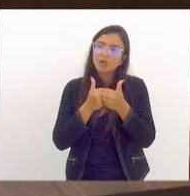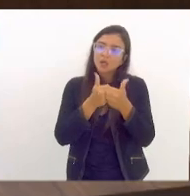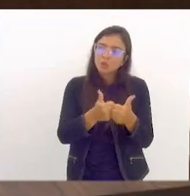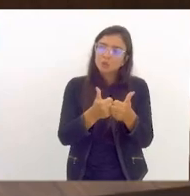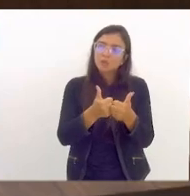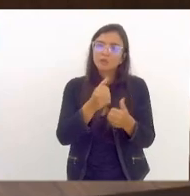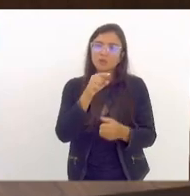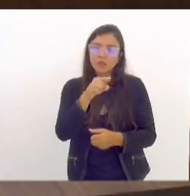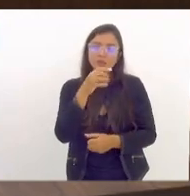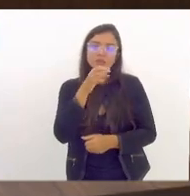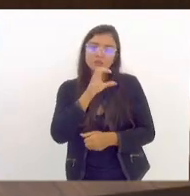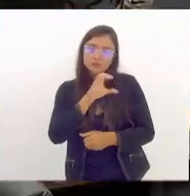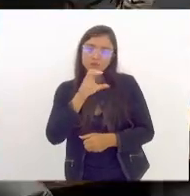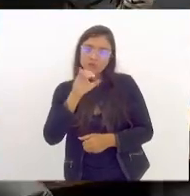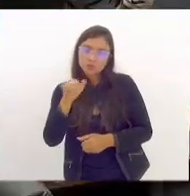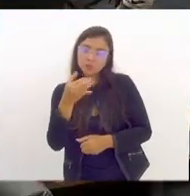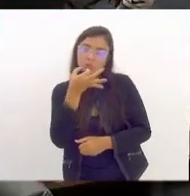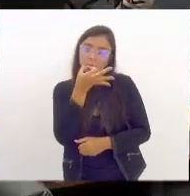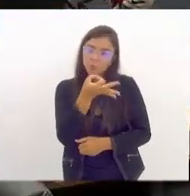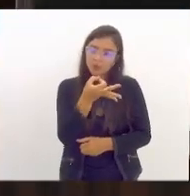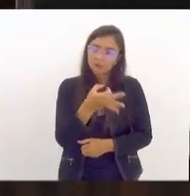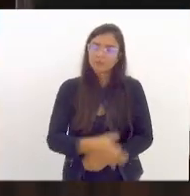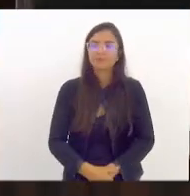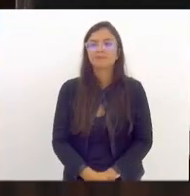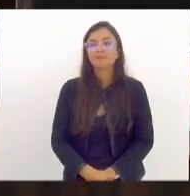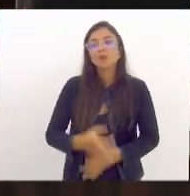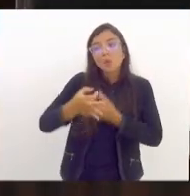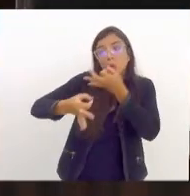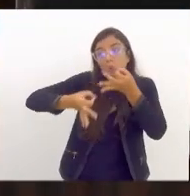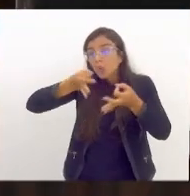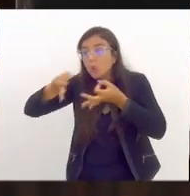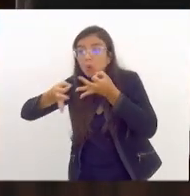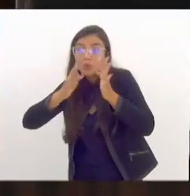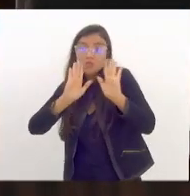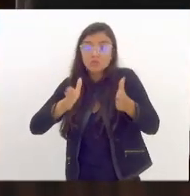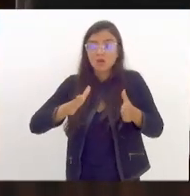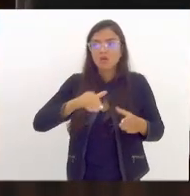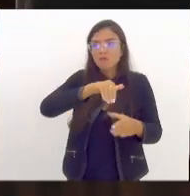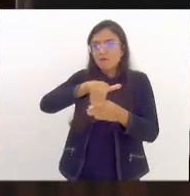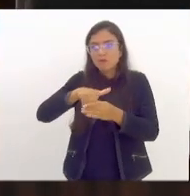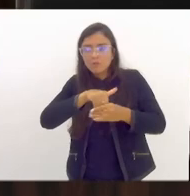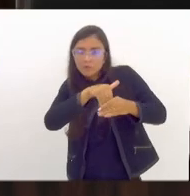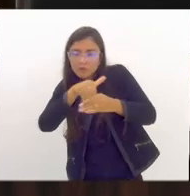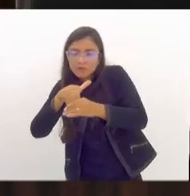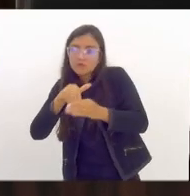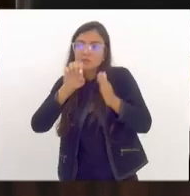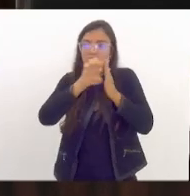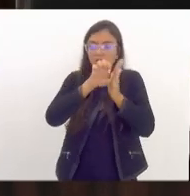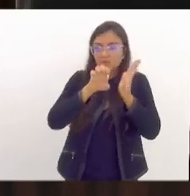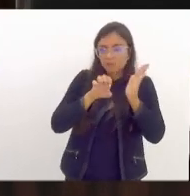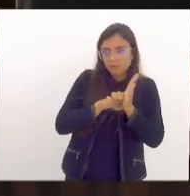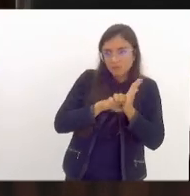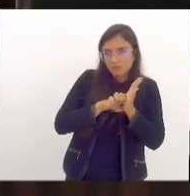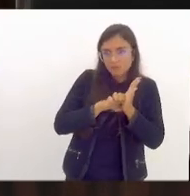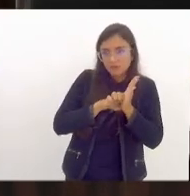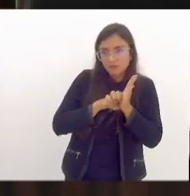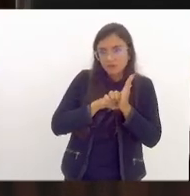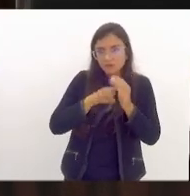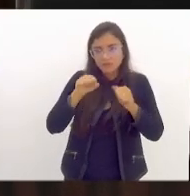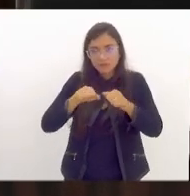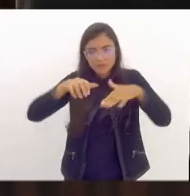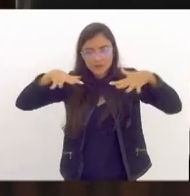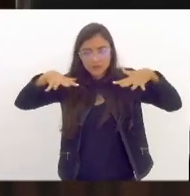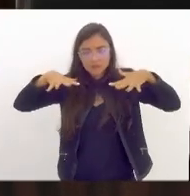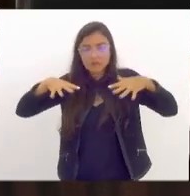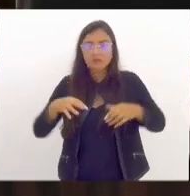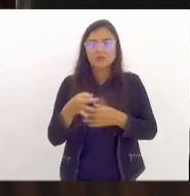da CCJ. Com os pareceres emitidos, em votação as emendas de plenário com